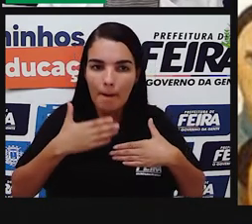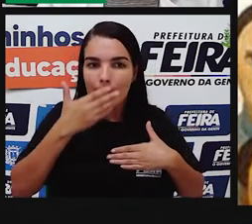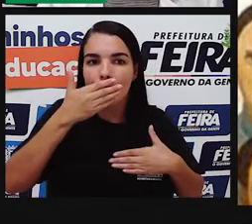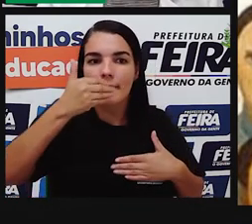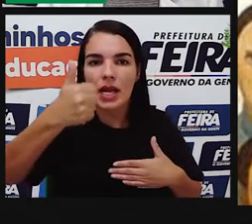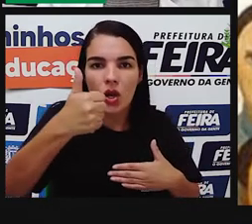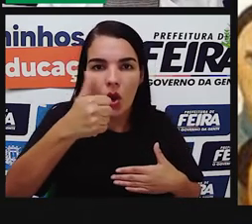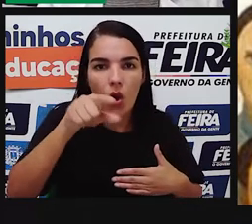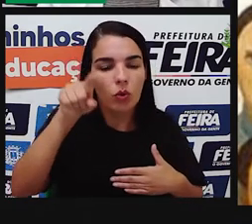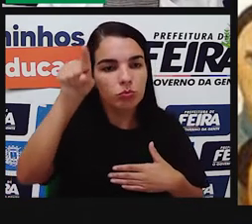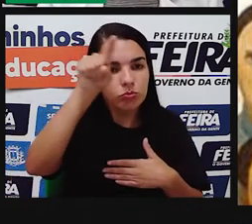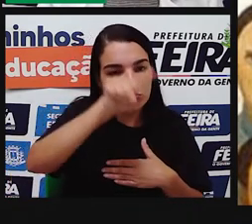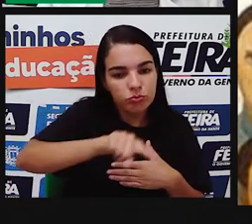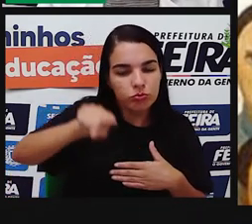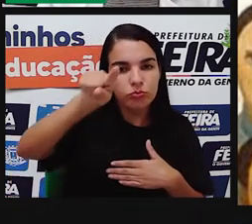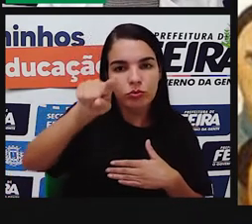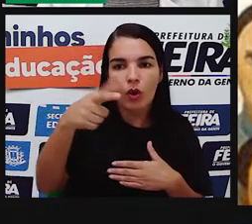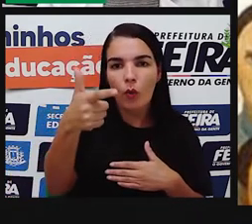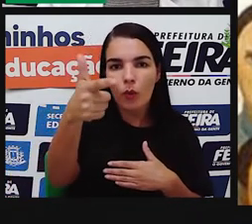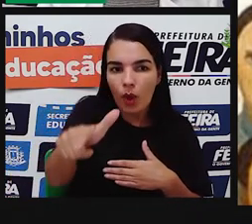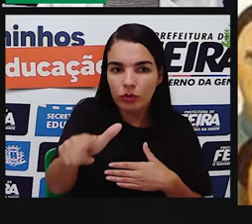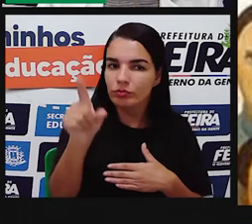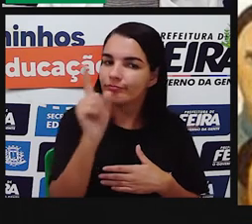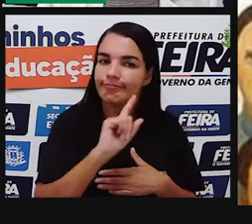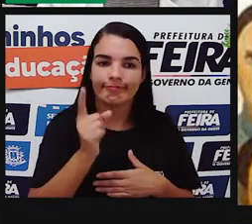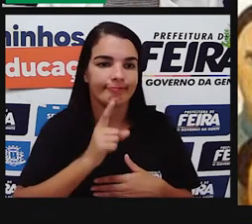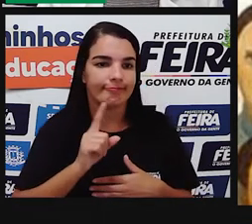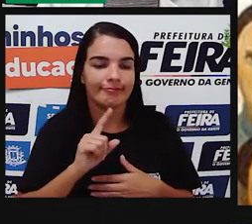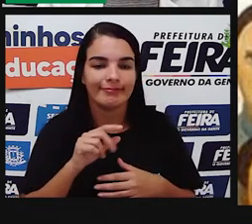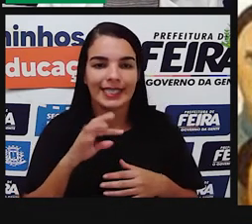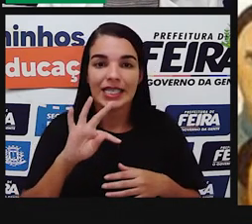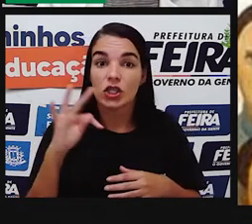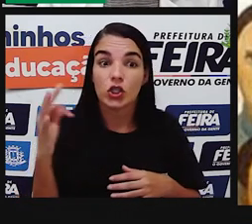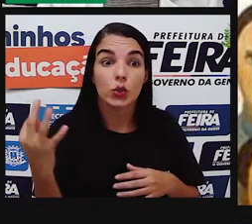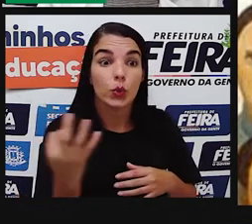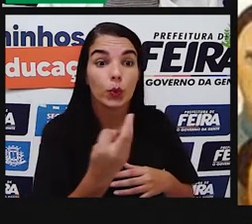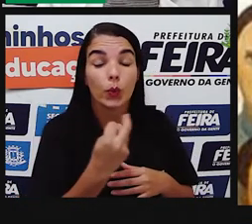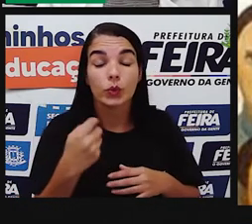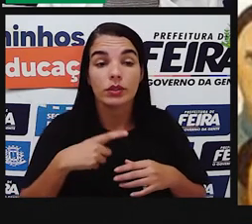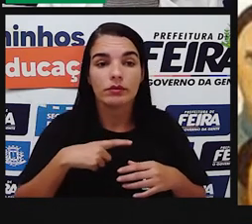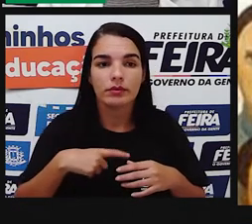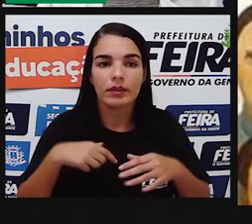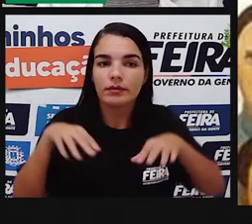Então, o racismo, ele é uma coisa, é uma atitude